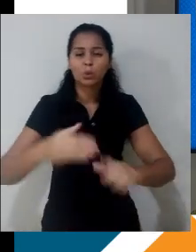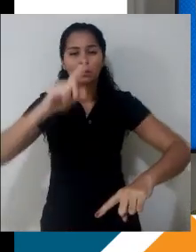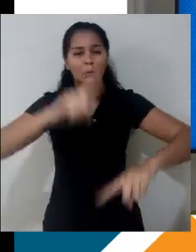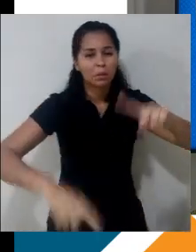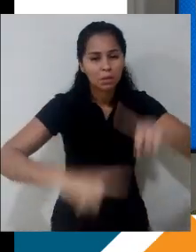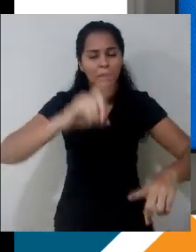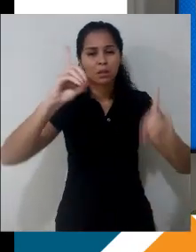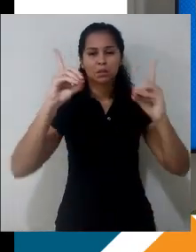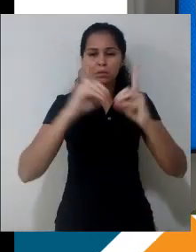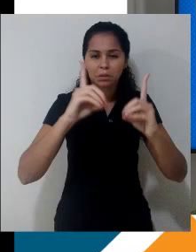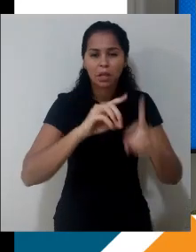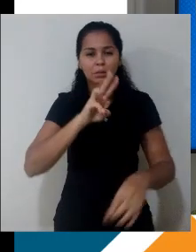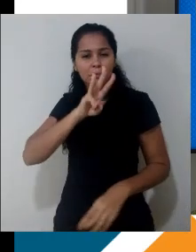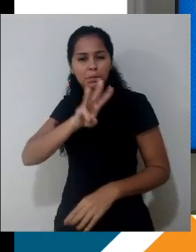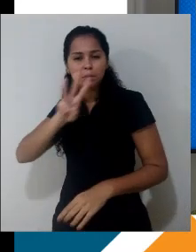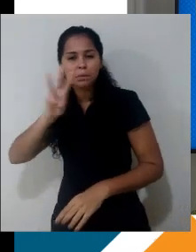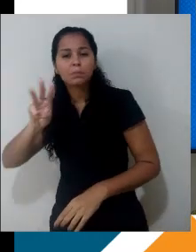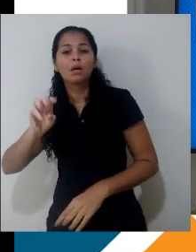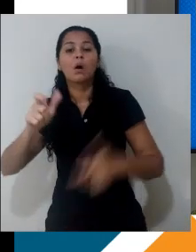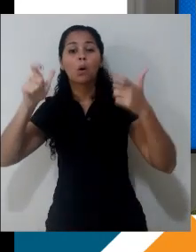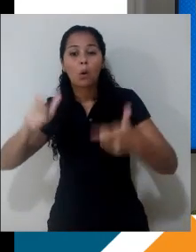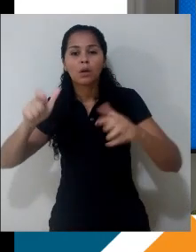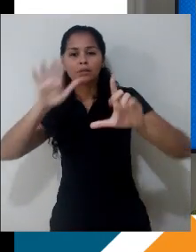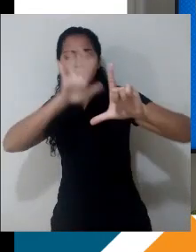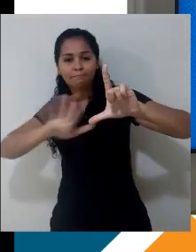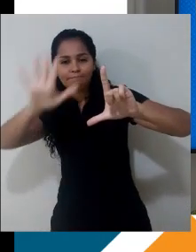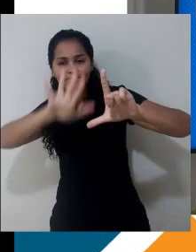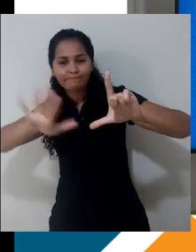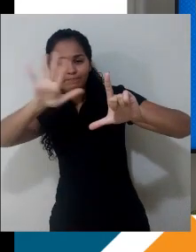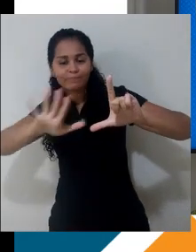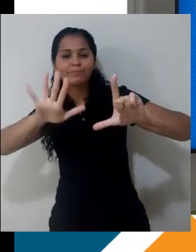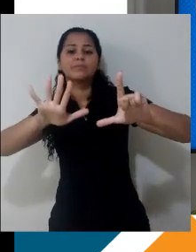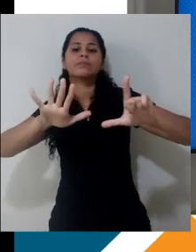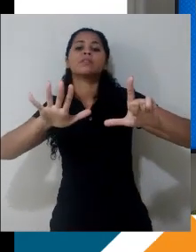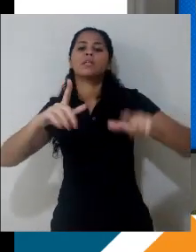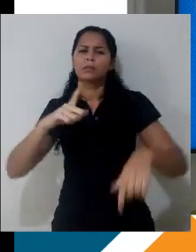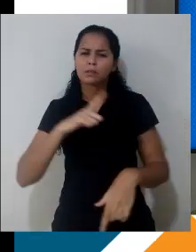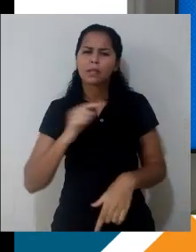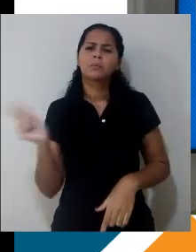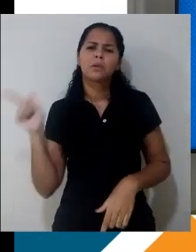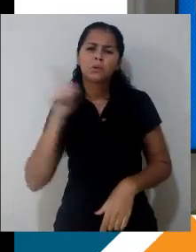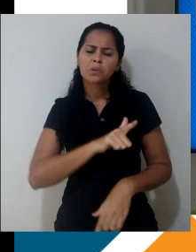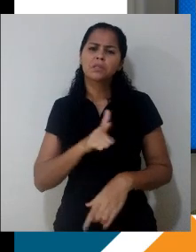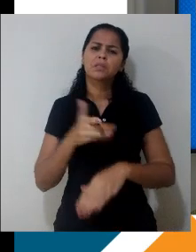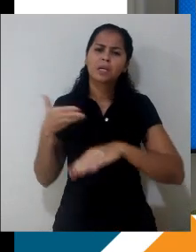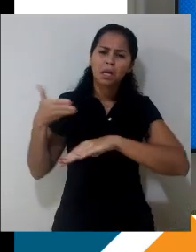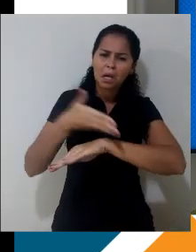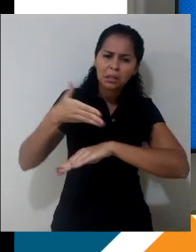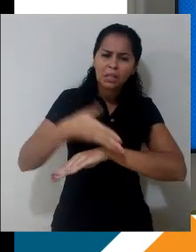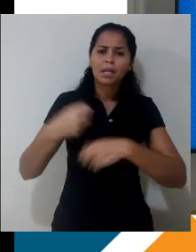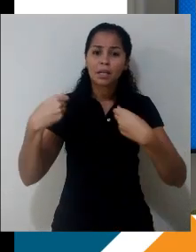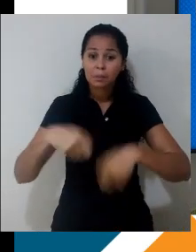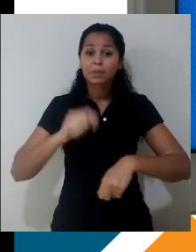link para acessar os vídeos, CIS-PVS, tá? É a plataforma que vocês têm aí para ter acesso, basta fazer o login.